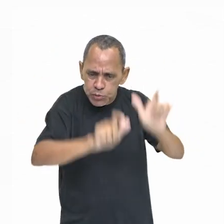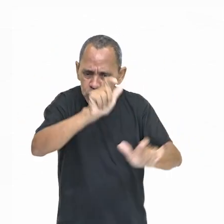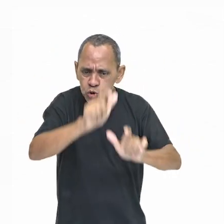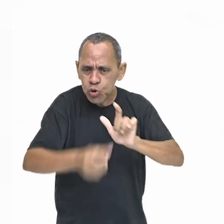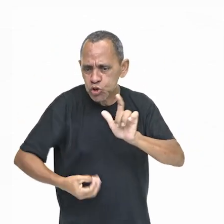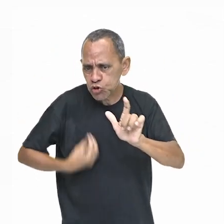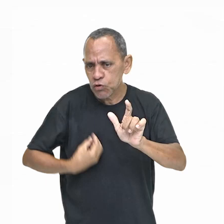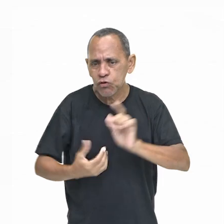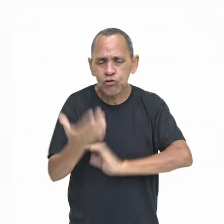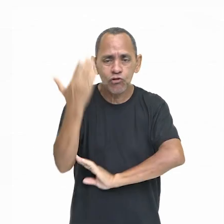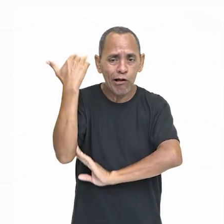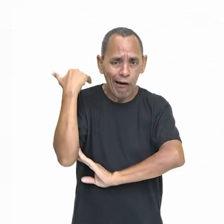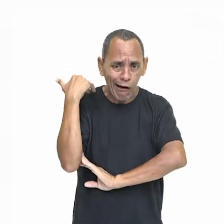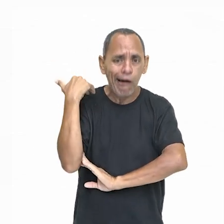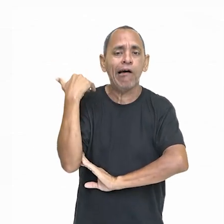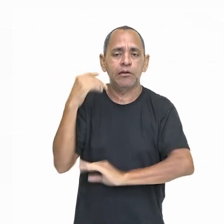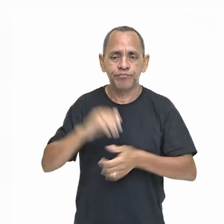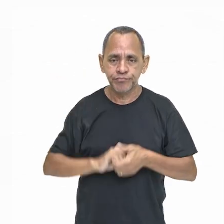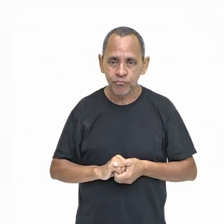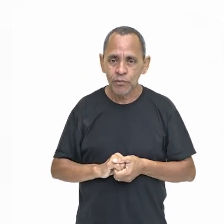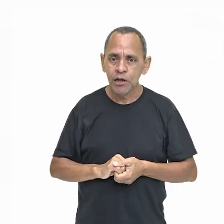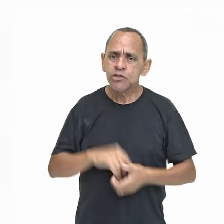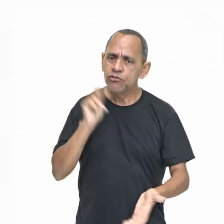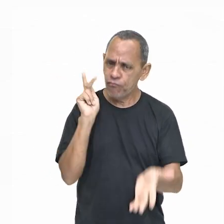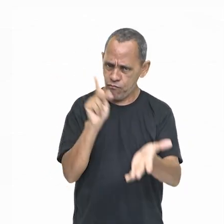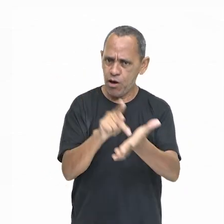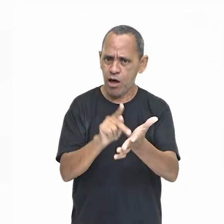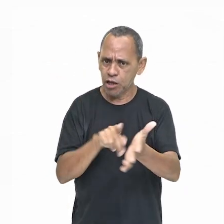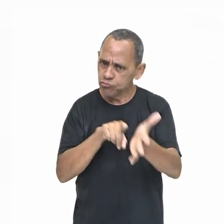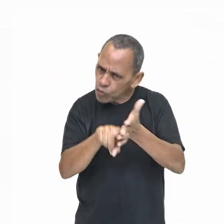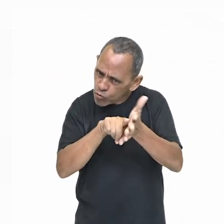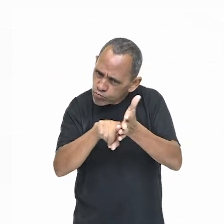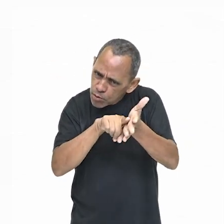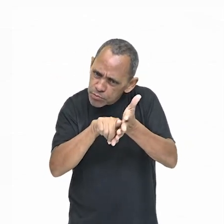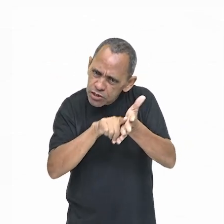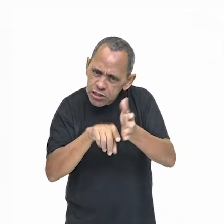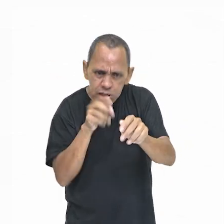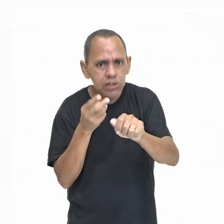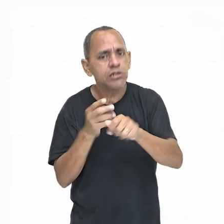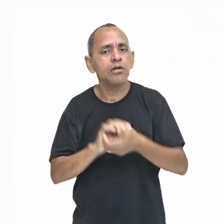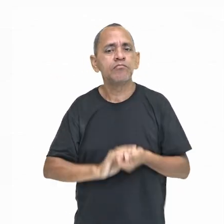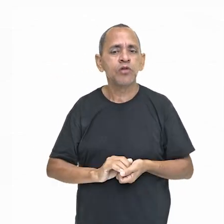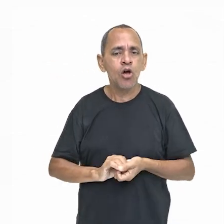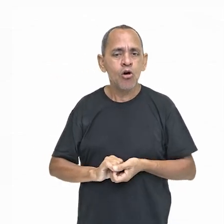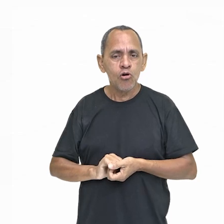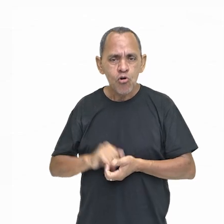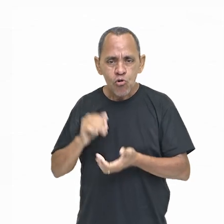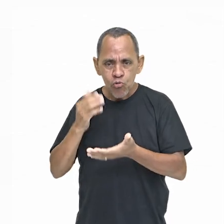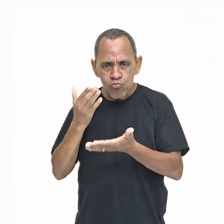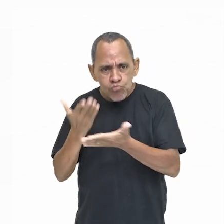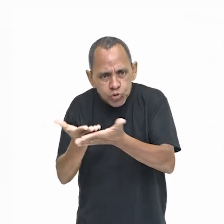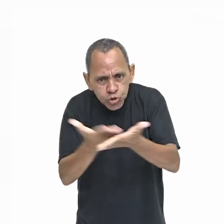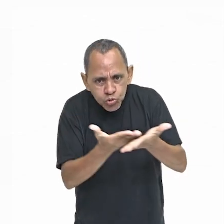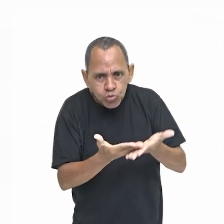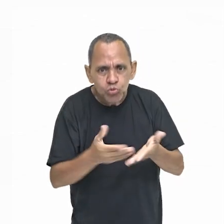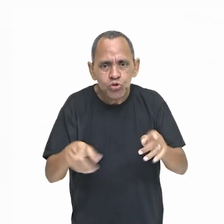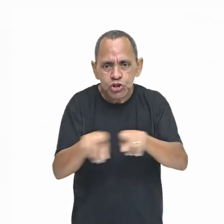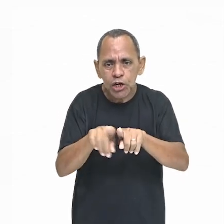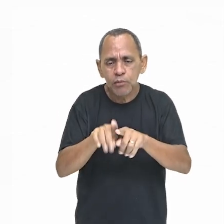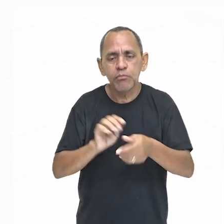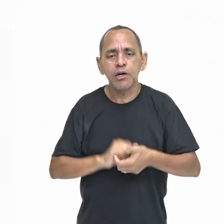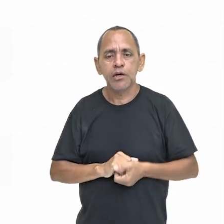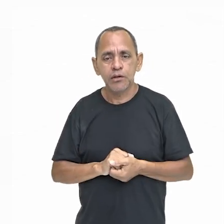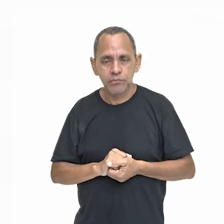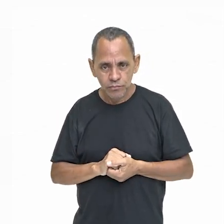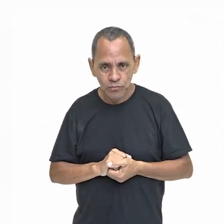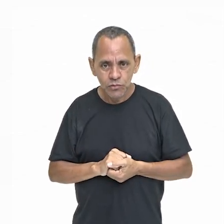um estudo bem profundo, né, que é feito aí de várias maneiras, ou biológicas, ou